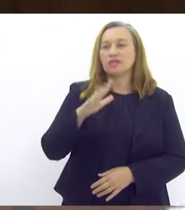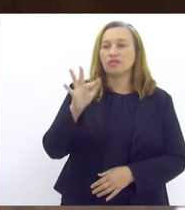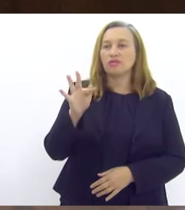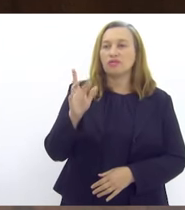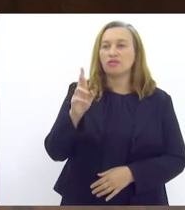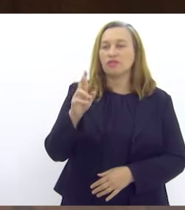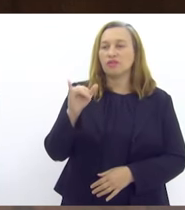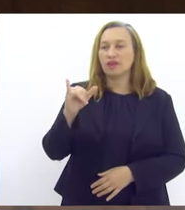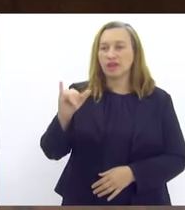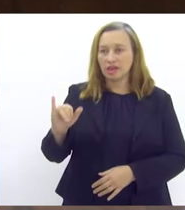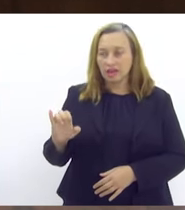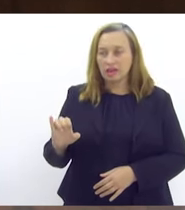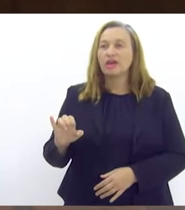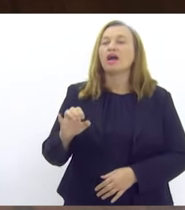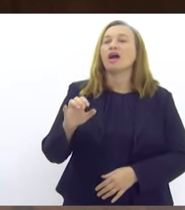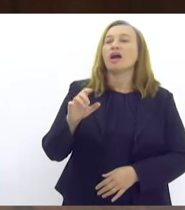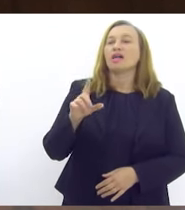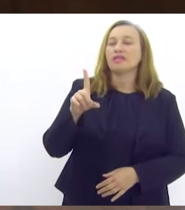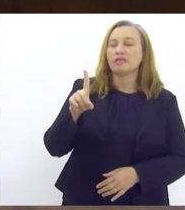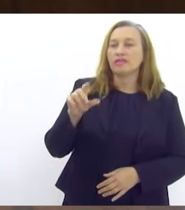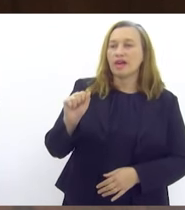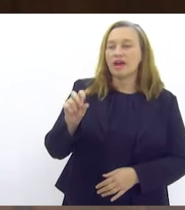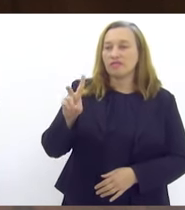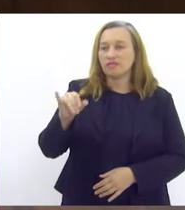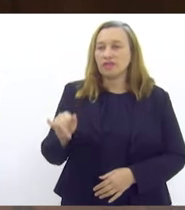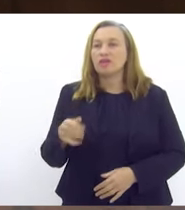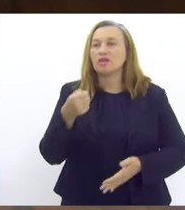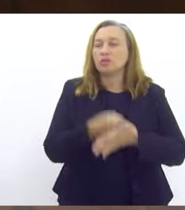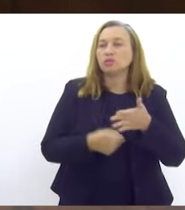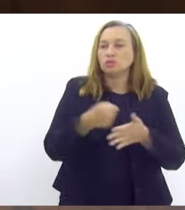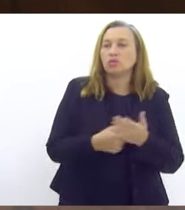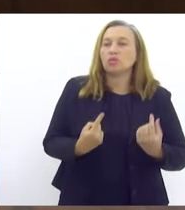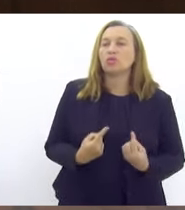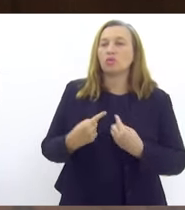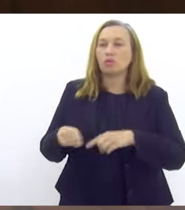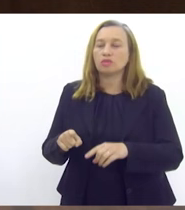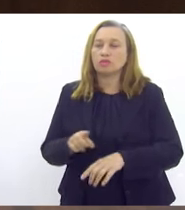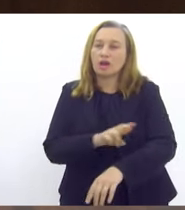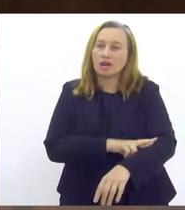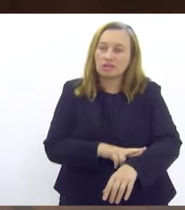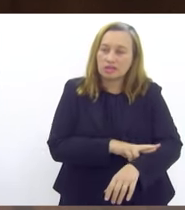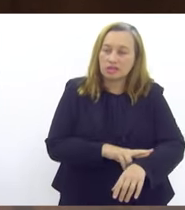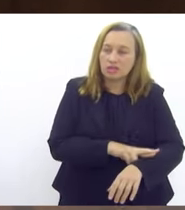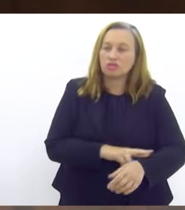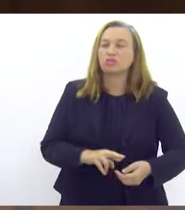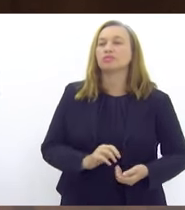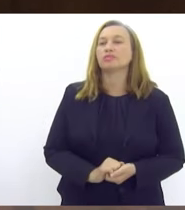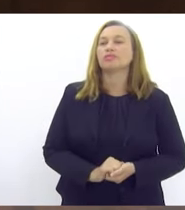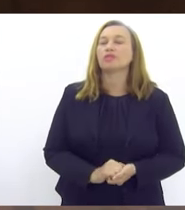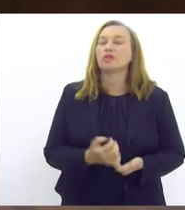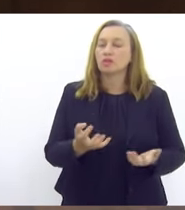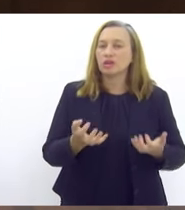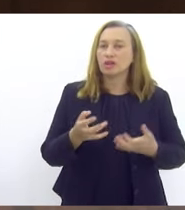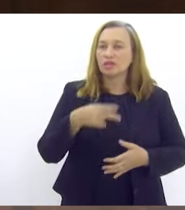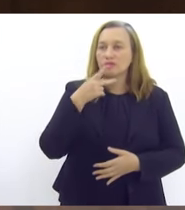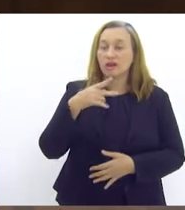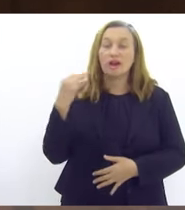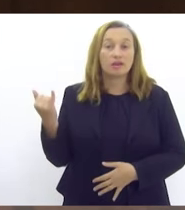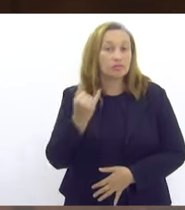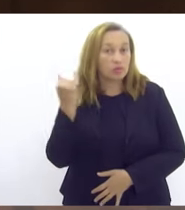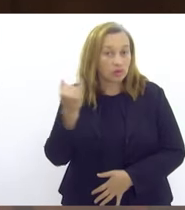contra o racismo, a intolerância e a exclusão. Então, eu queria aqui dizer, é